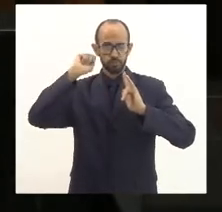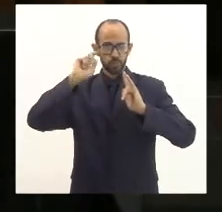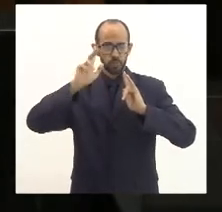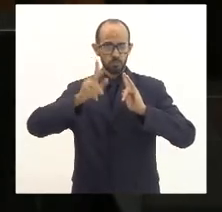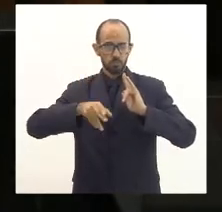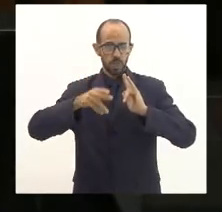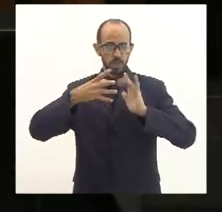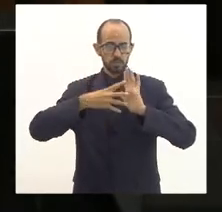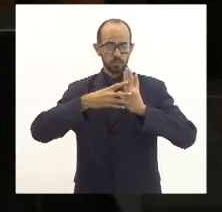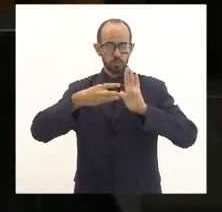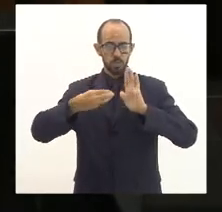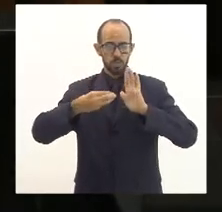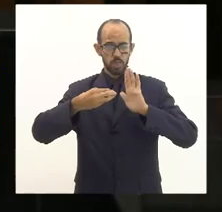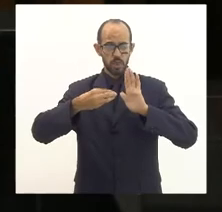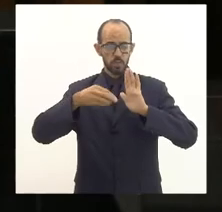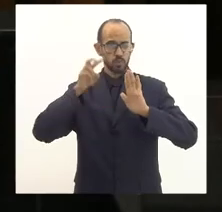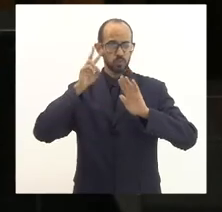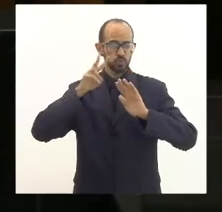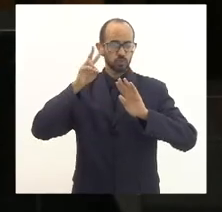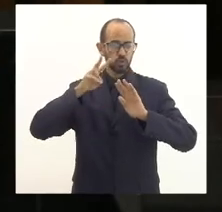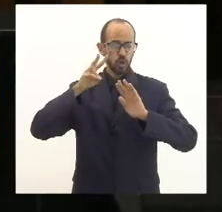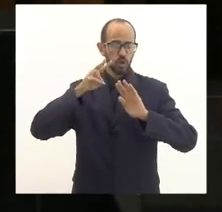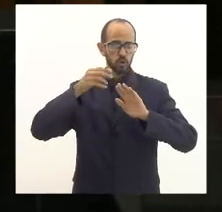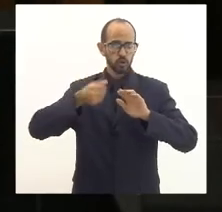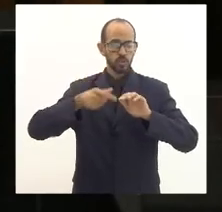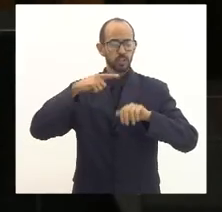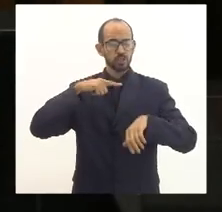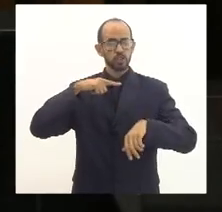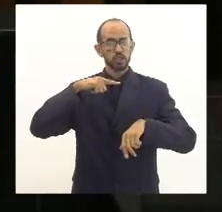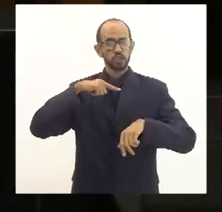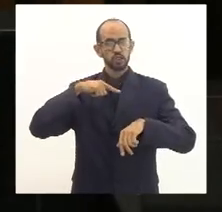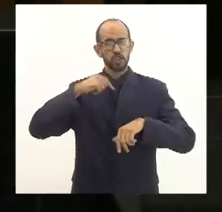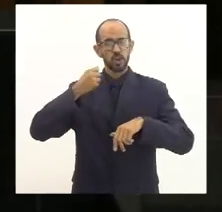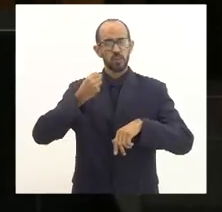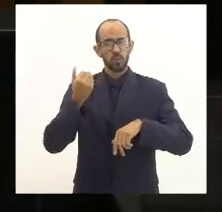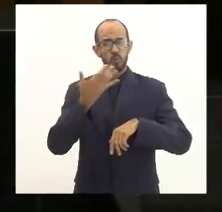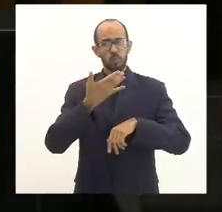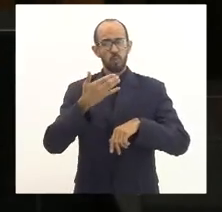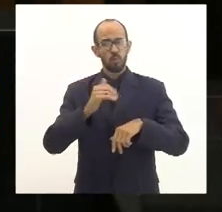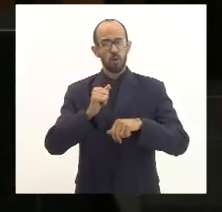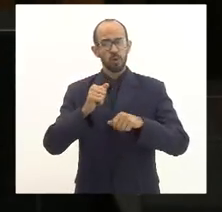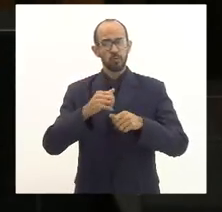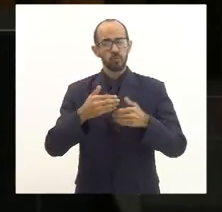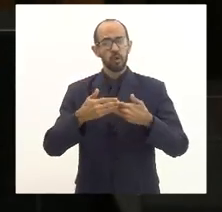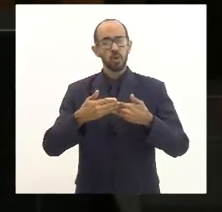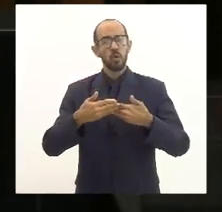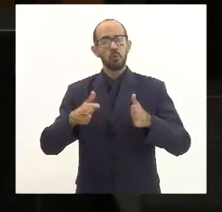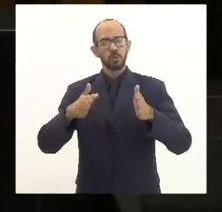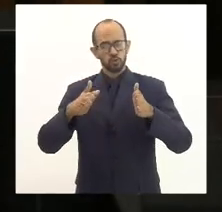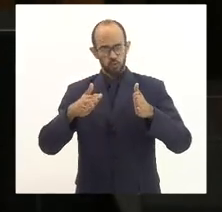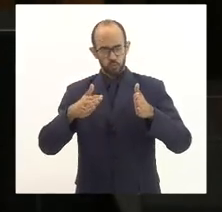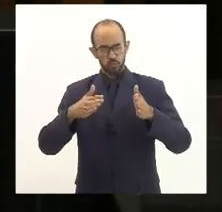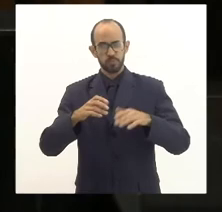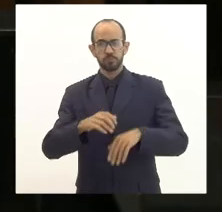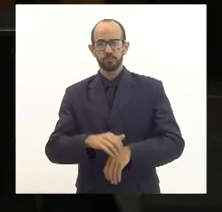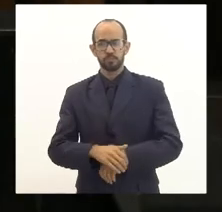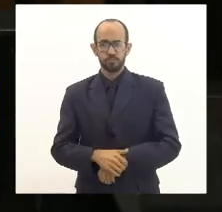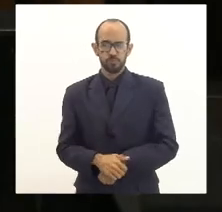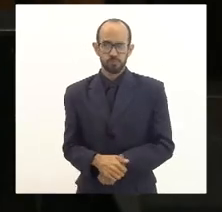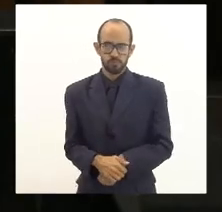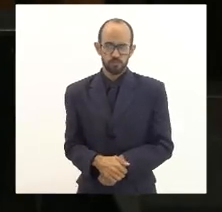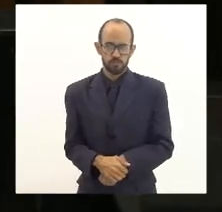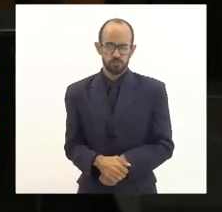configuração histórica que ele tinha quando foi inaugurado o